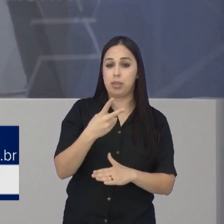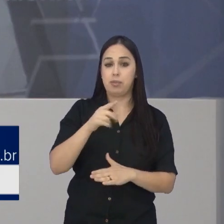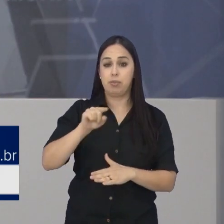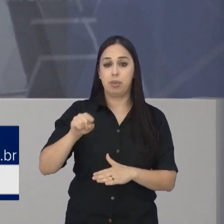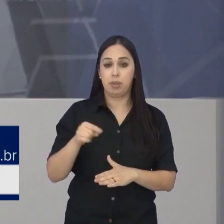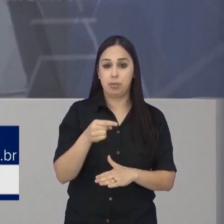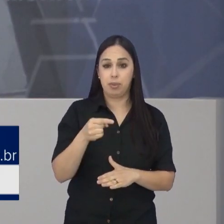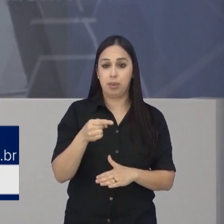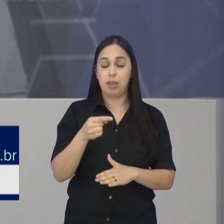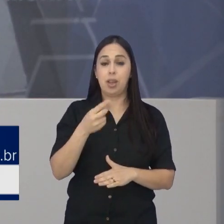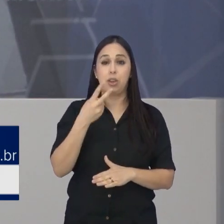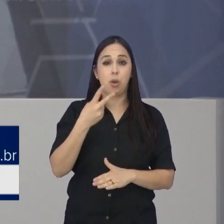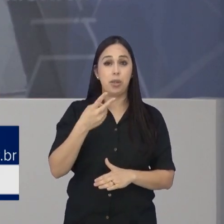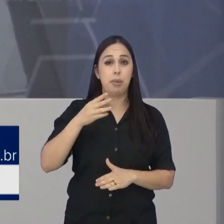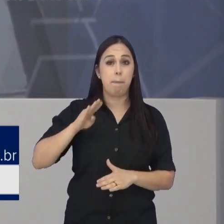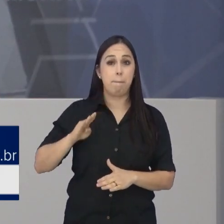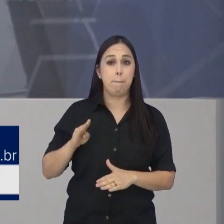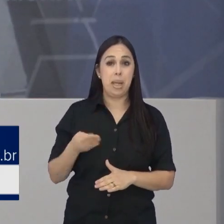2,5